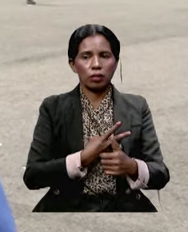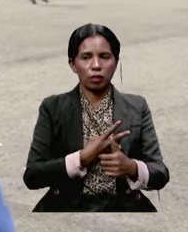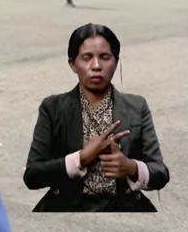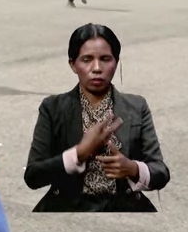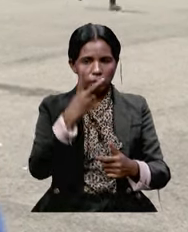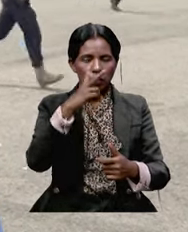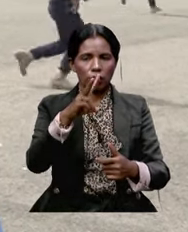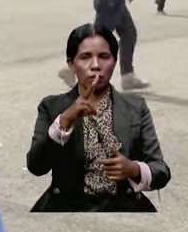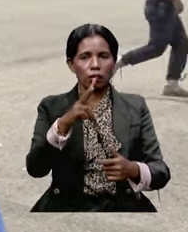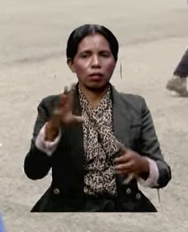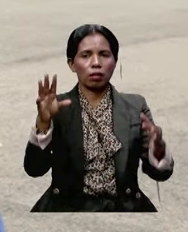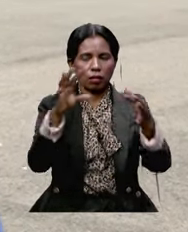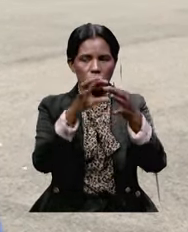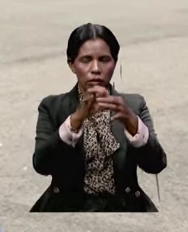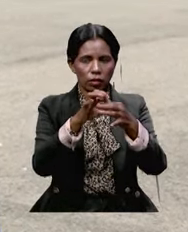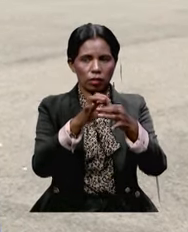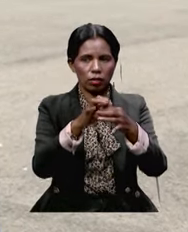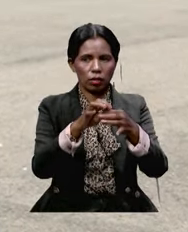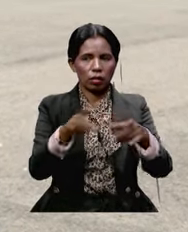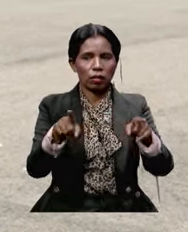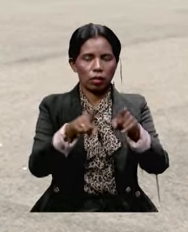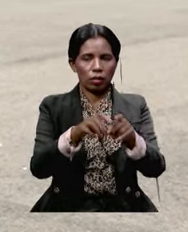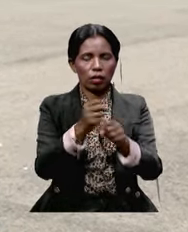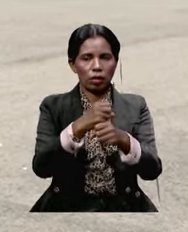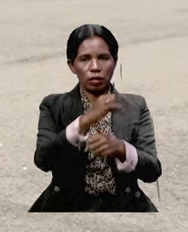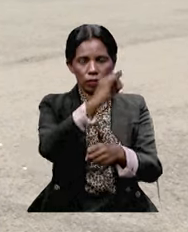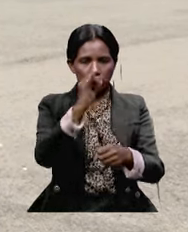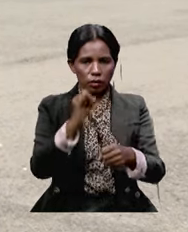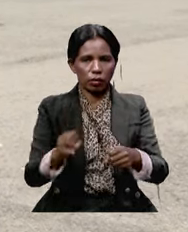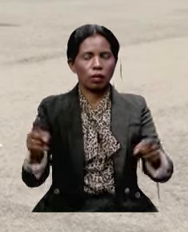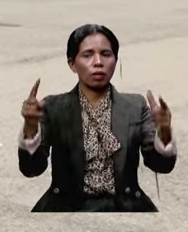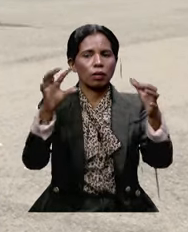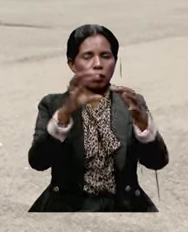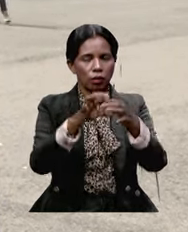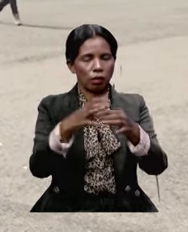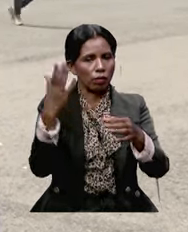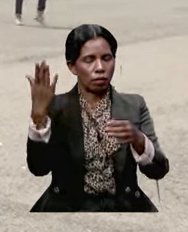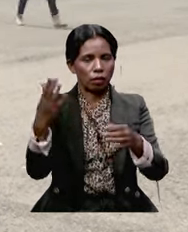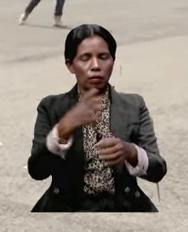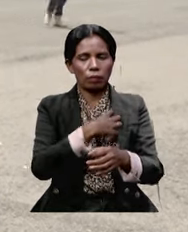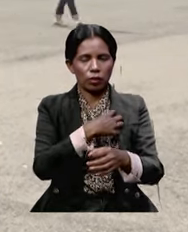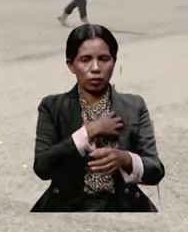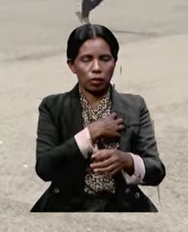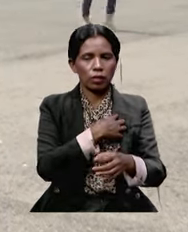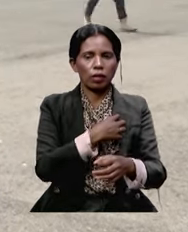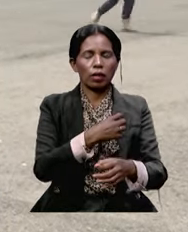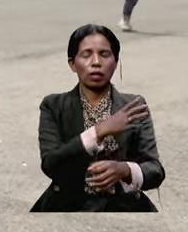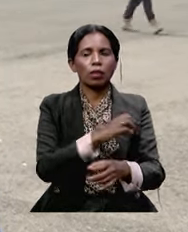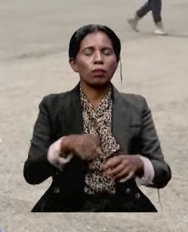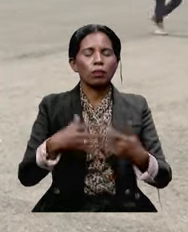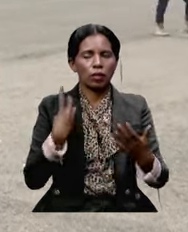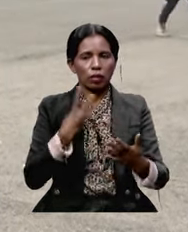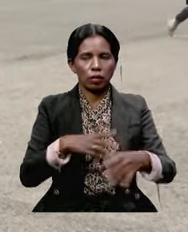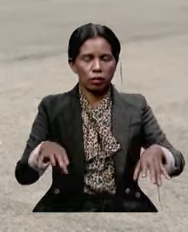seção ser mesmo que ligação liliu hans investigação ser né ba liu fali bahnesan policiamento comunitário o insama que ita